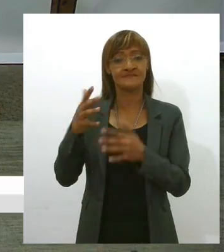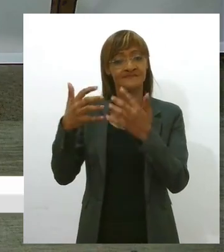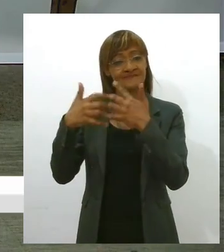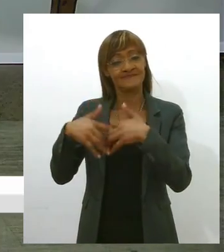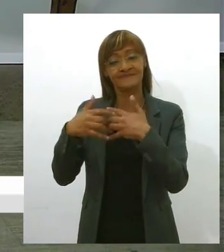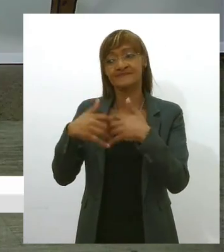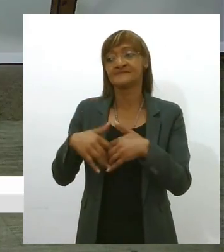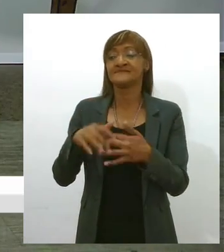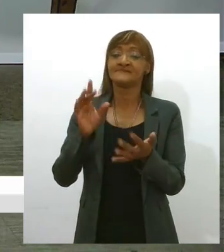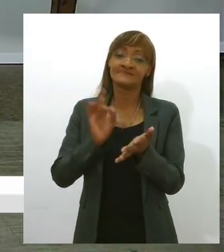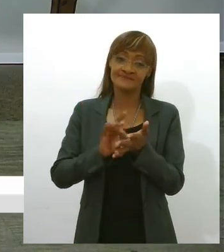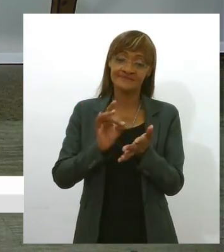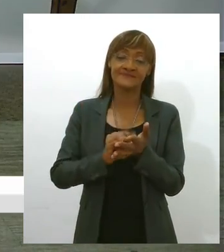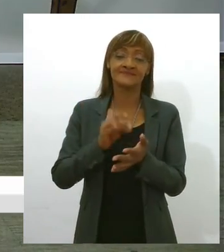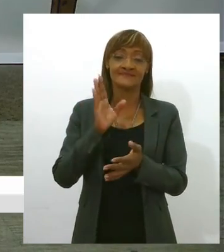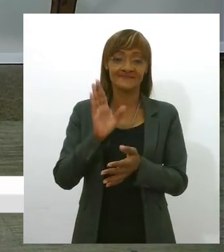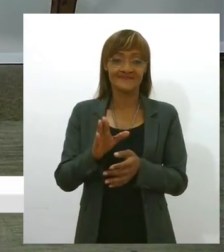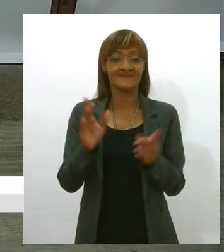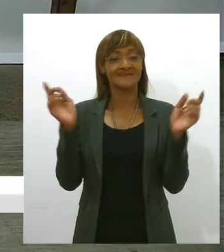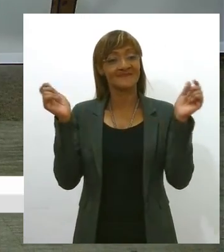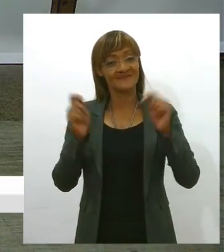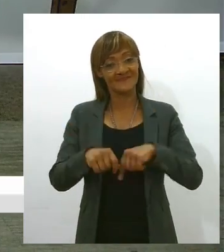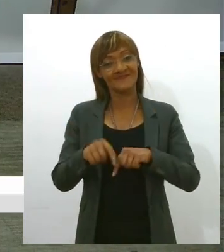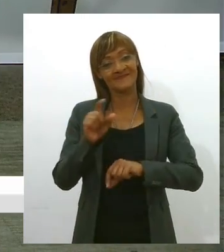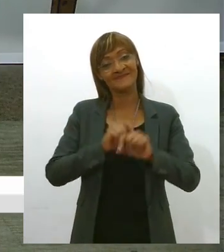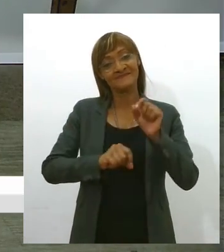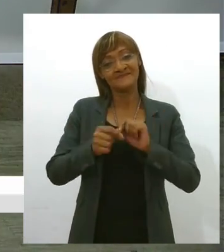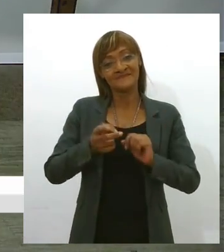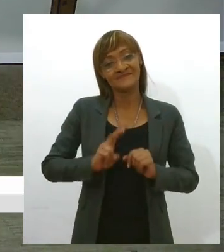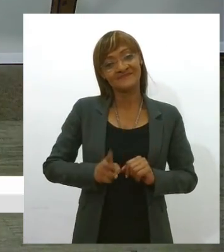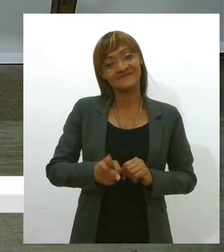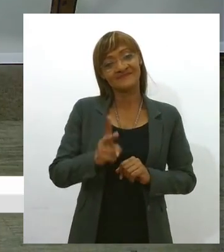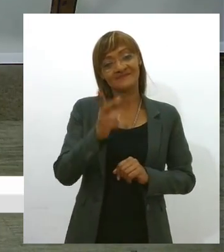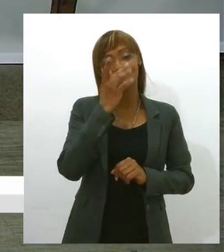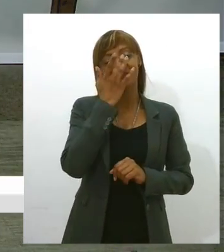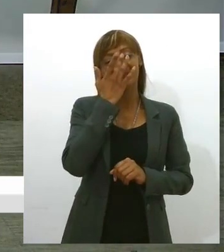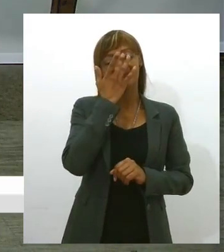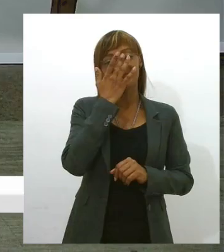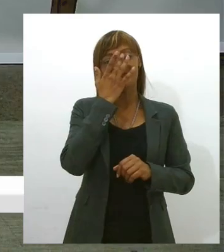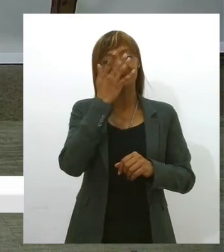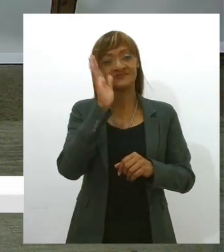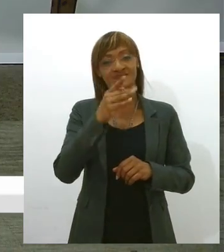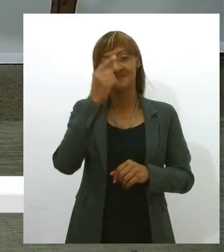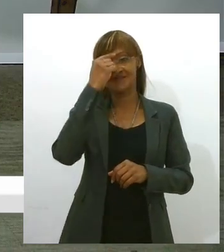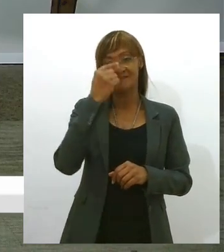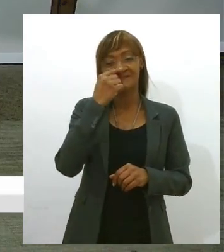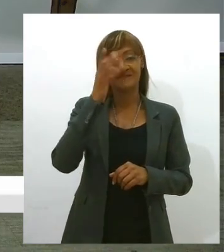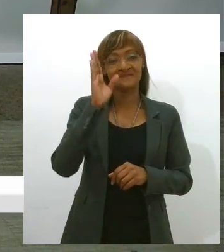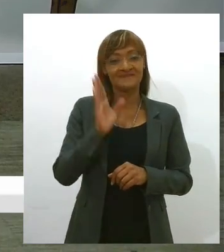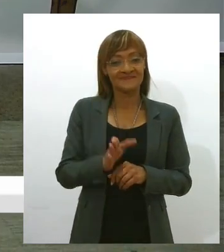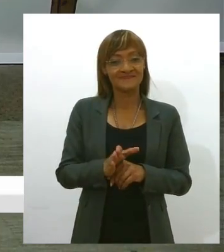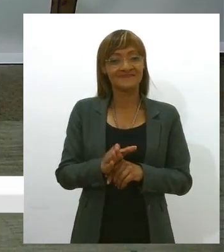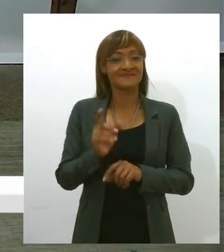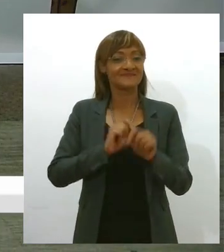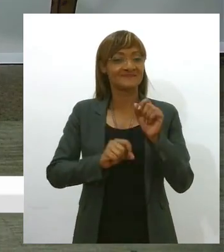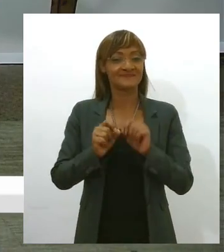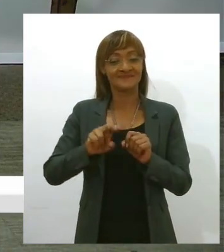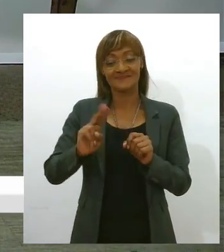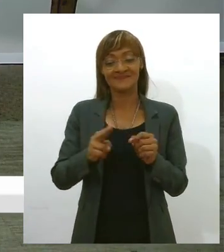pode, né, poder aí continuar no perfil do Paternagem Punk, né, ou mesmo na leitura do livro,